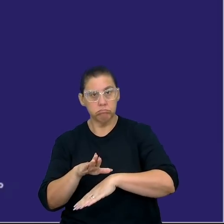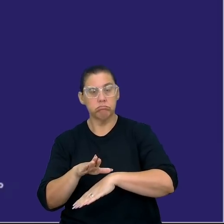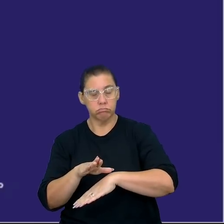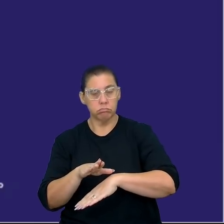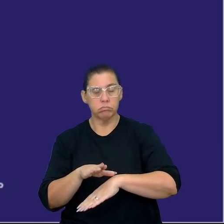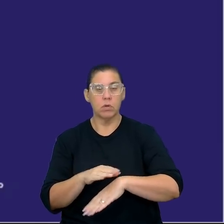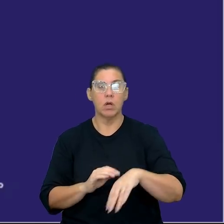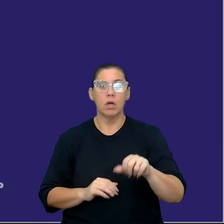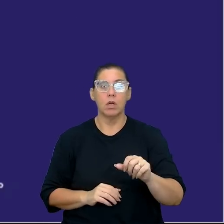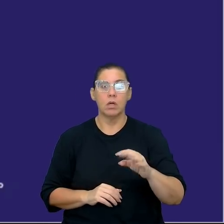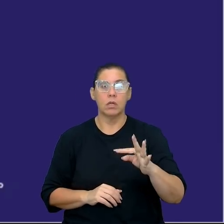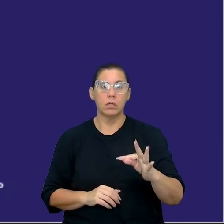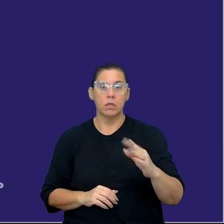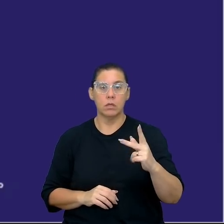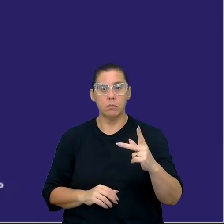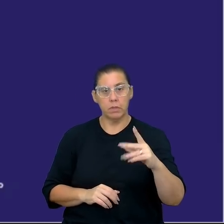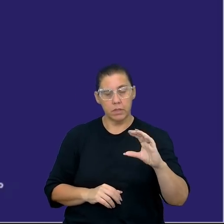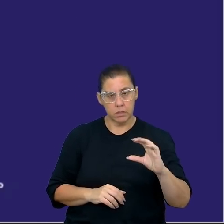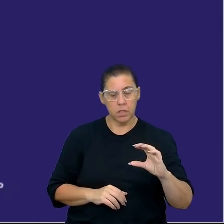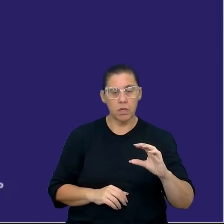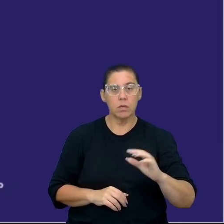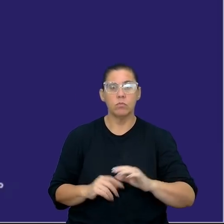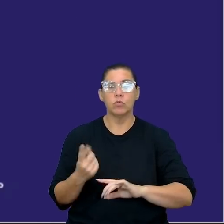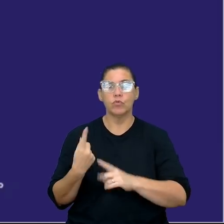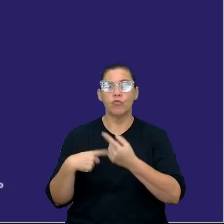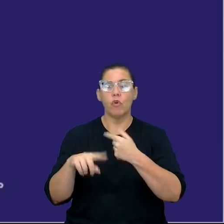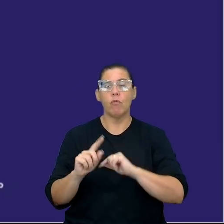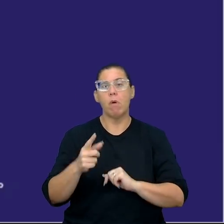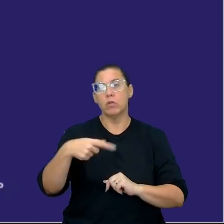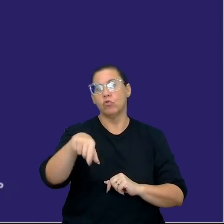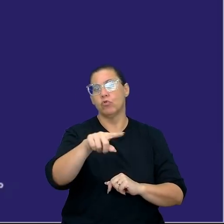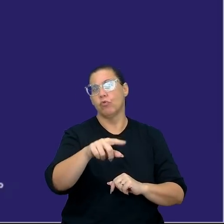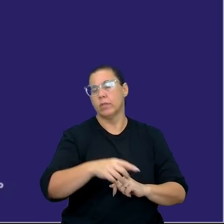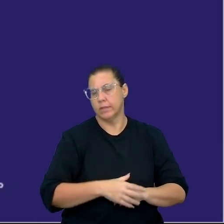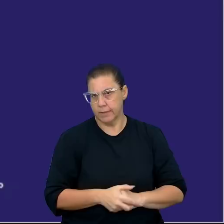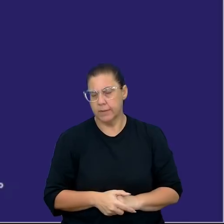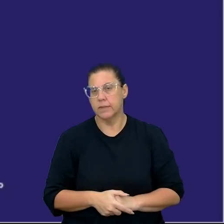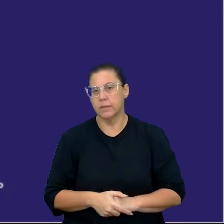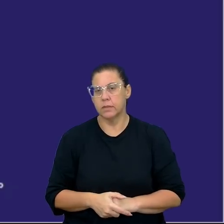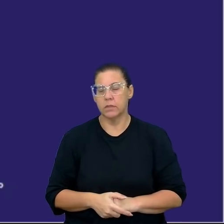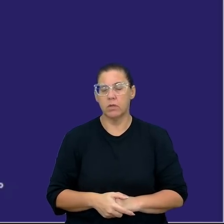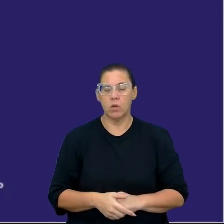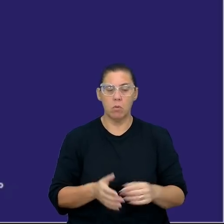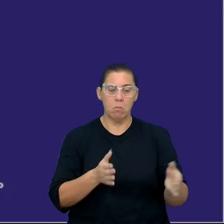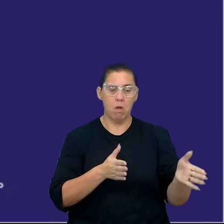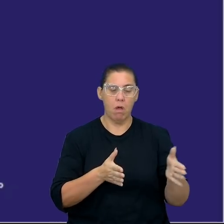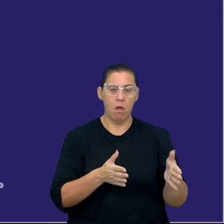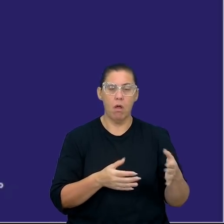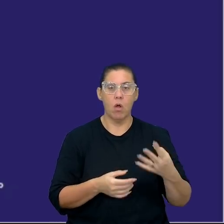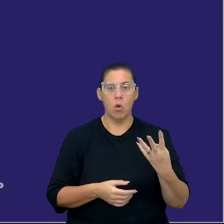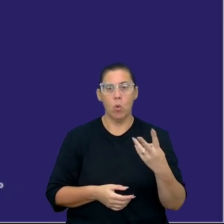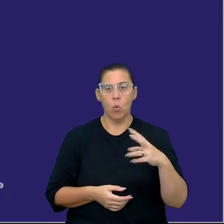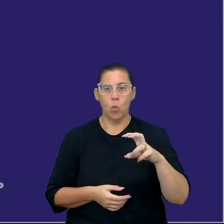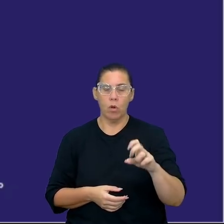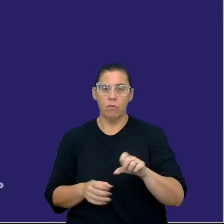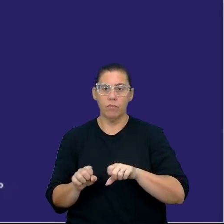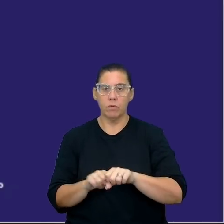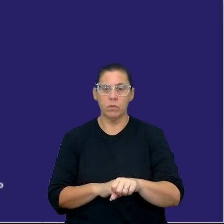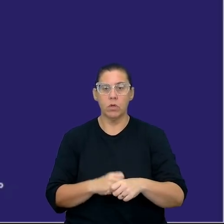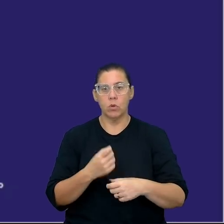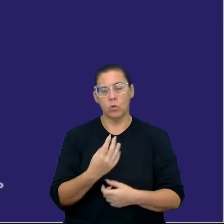o ATPC, né, no desdobramento de vocês, que aqui ele é em 2 tempos, né, um tempo de 45 de formação e